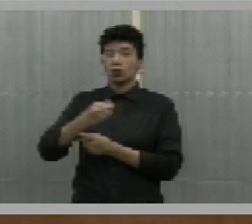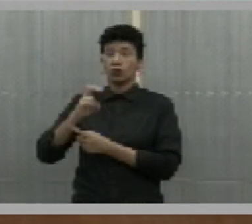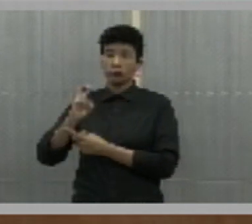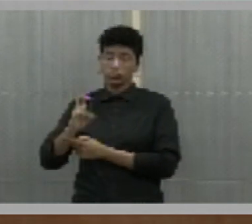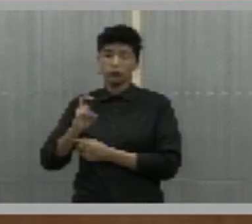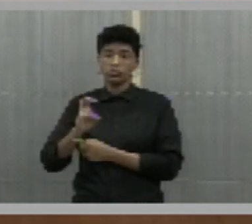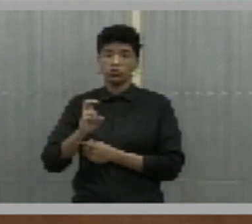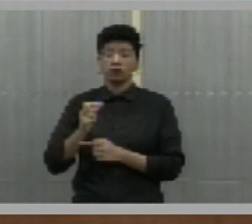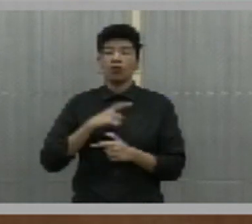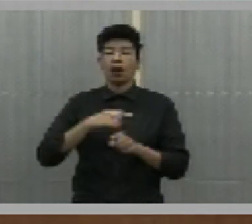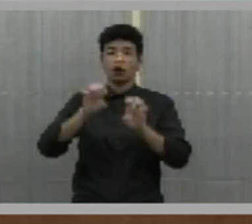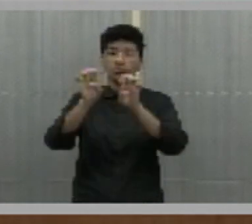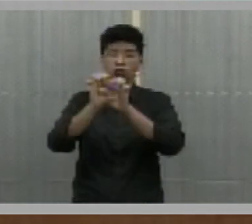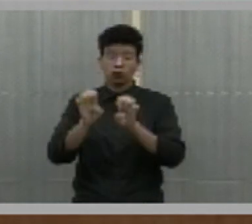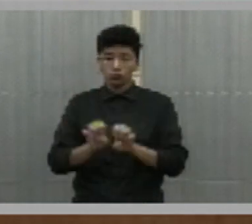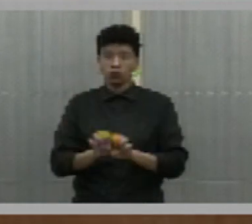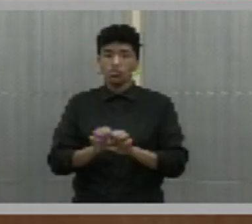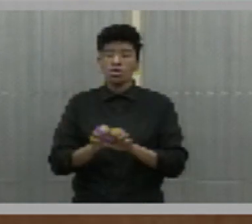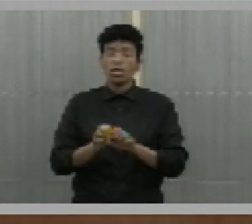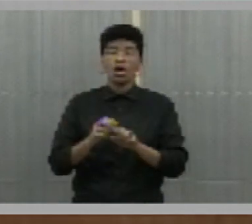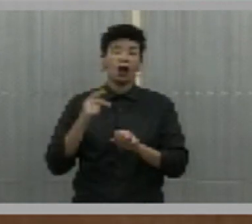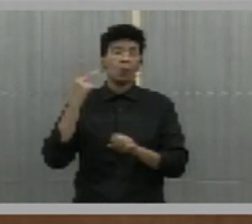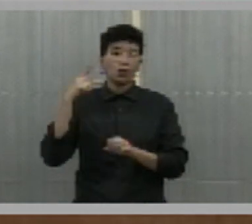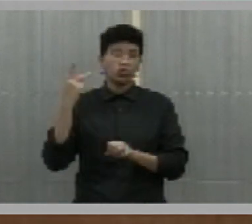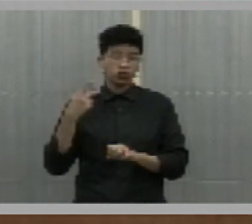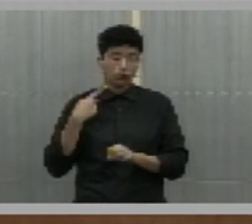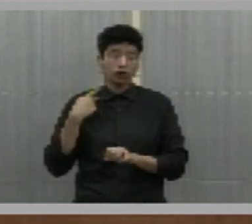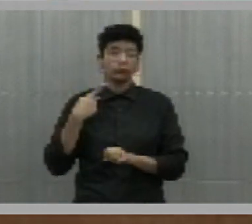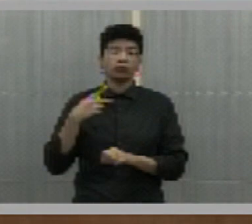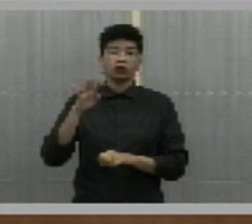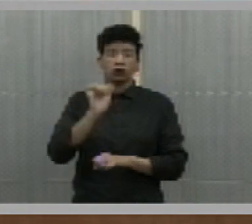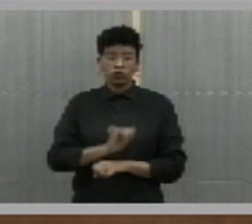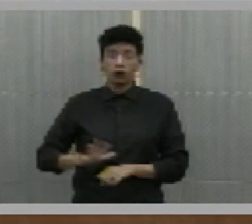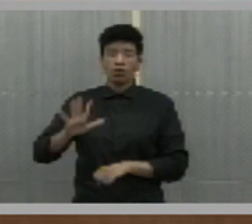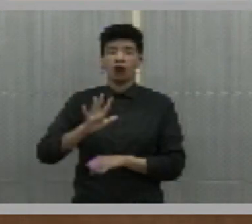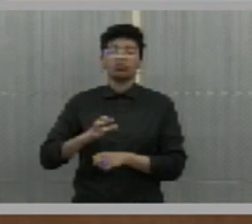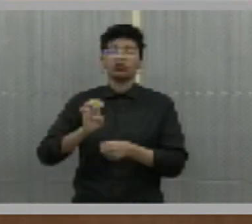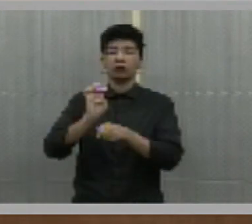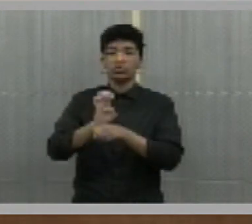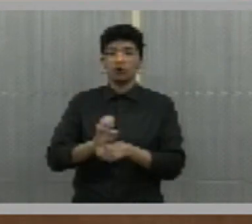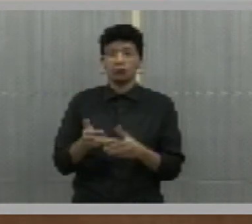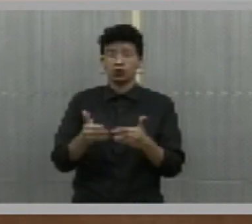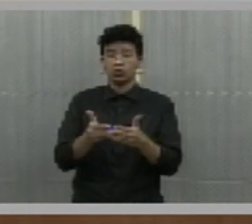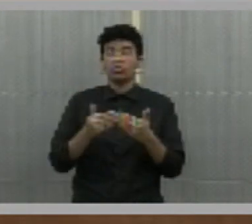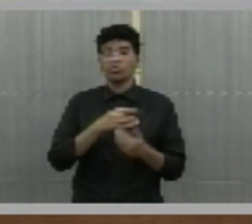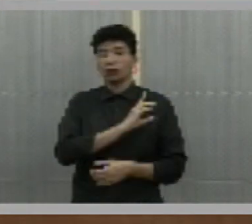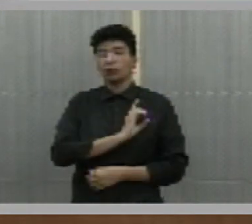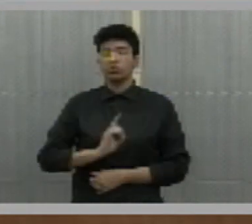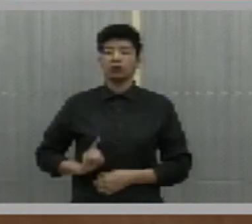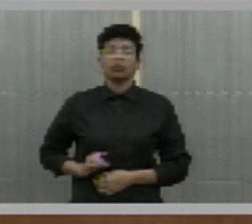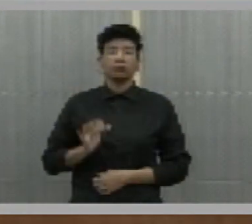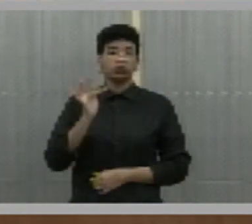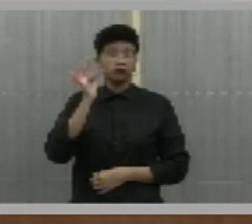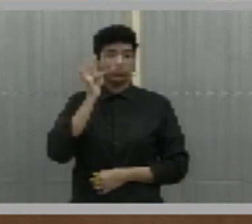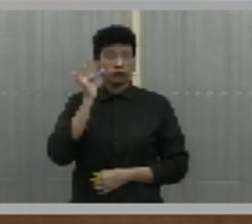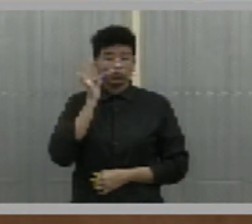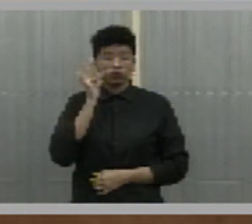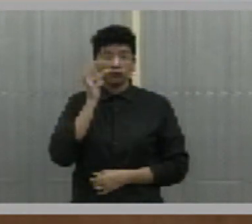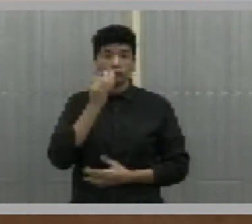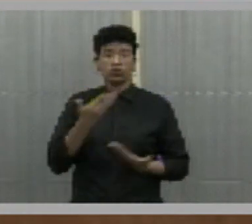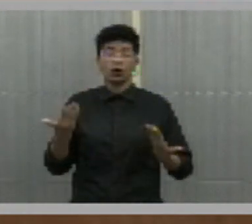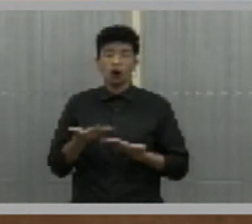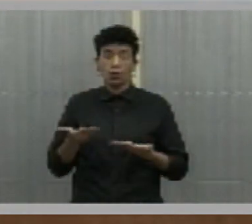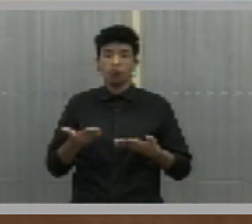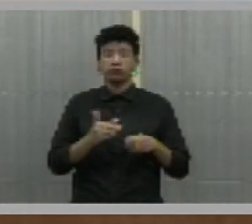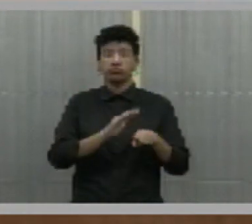Ajuste na estrutura da Procuradoria-Geral do Estado. Solicito ao deputado Fábio Novo que proceda